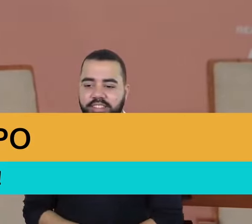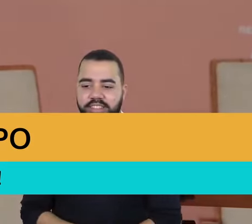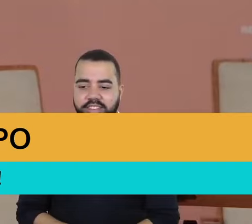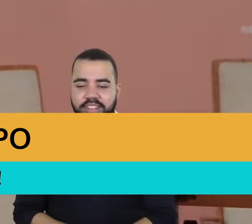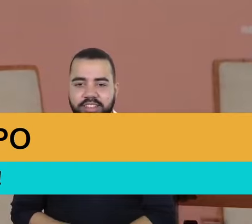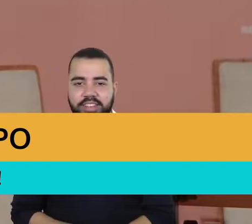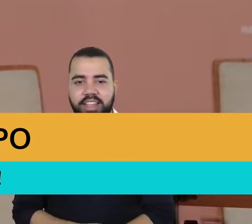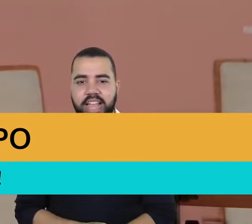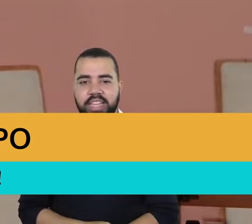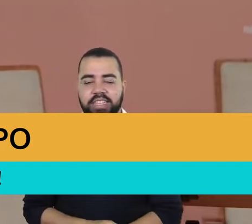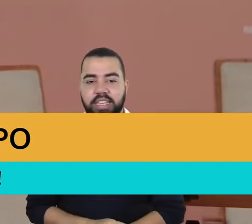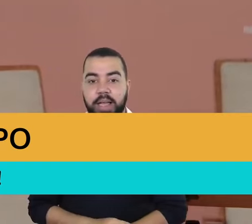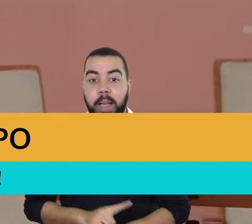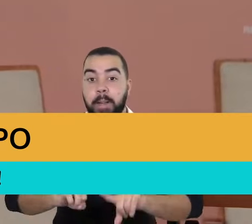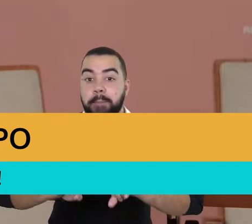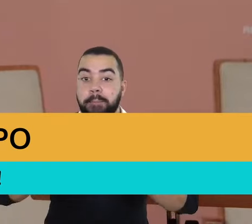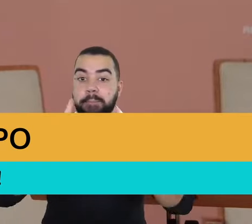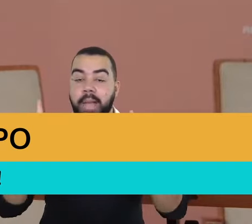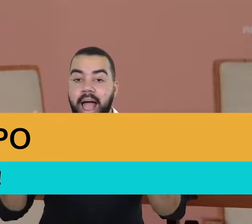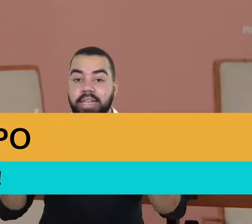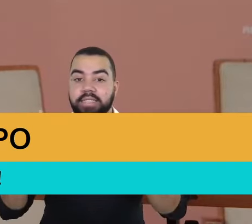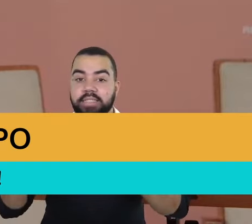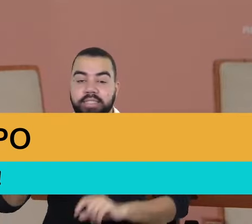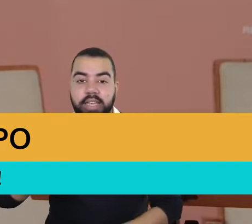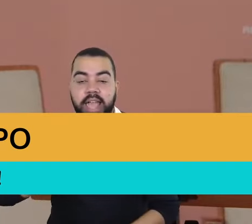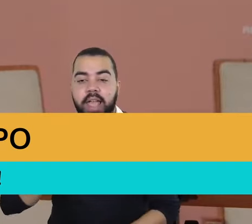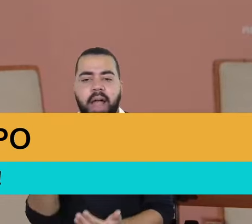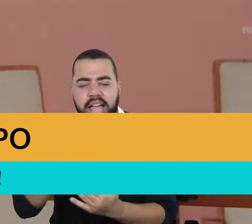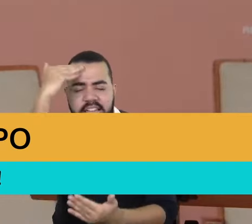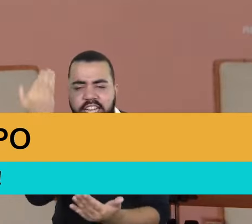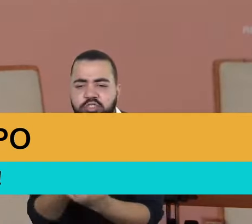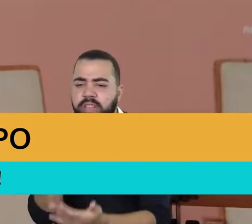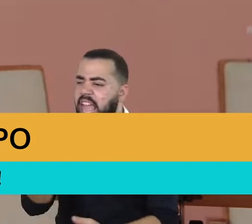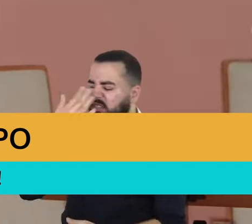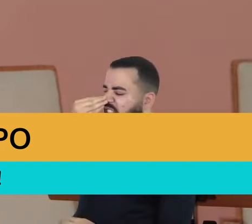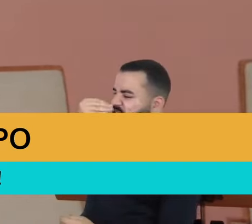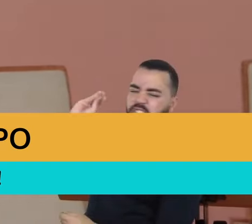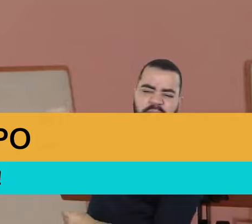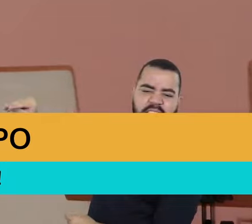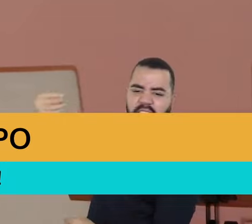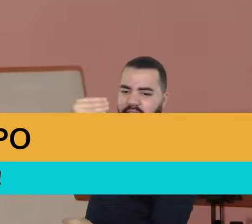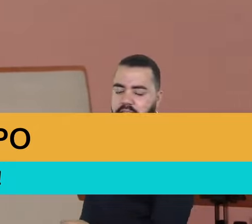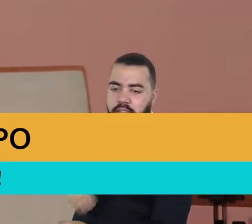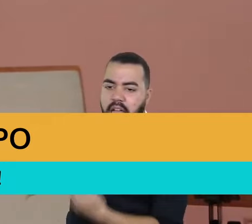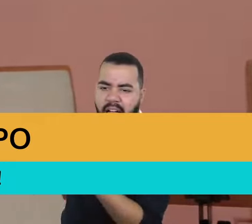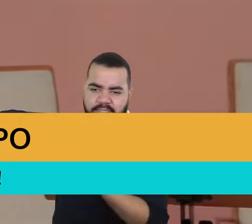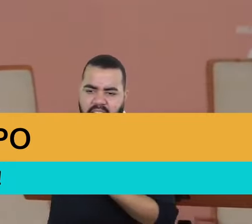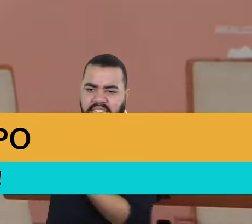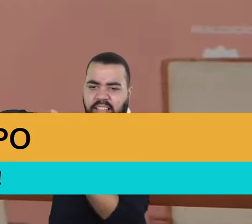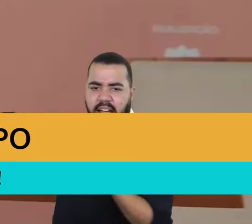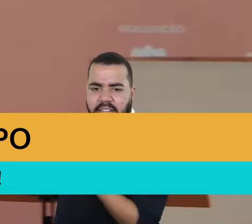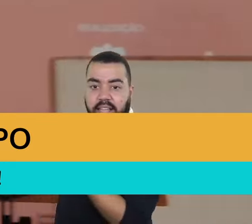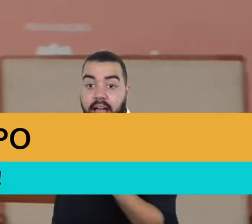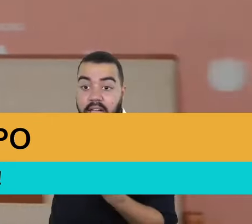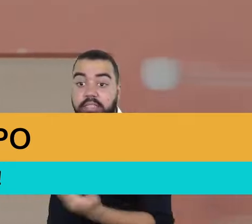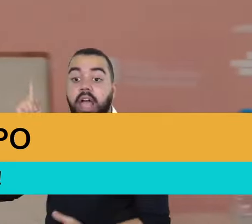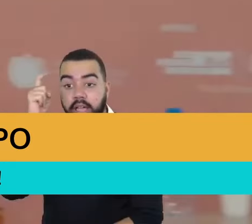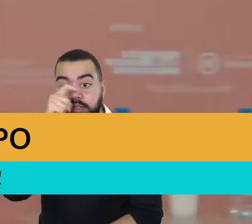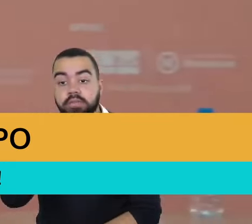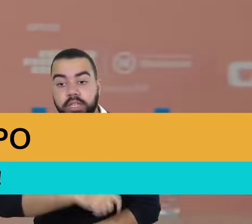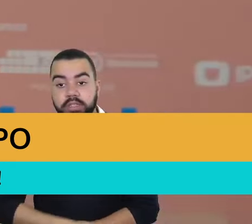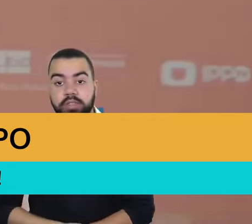parte da minha bolha. Isso não faz parte do que eu acredito. Isso não faz parte. E a gente faz o que? Afasta. E é isso que é interessante das